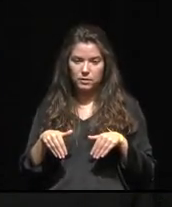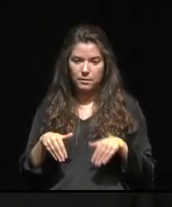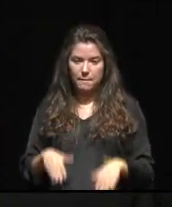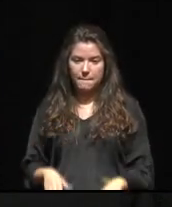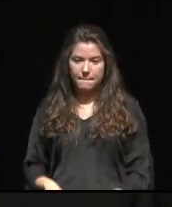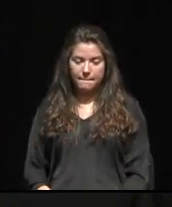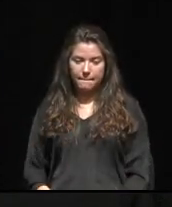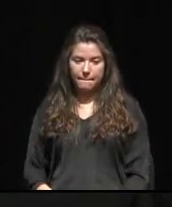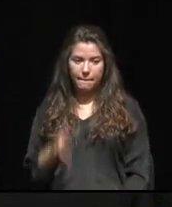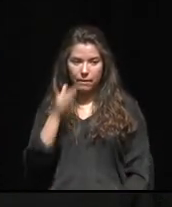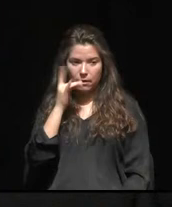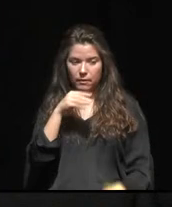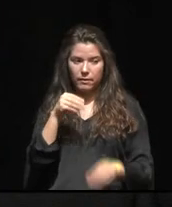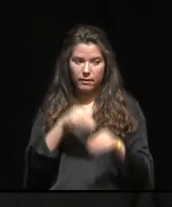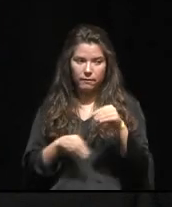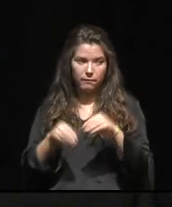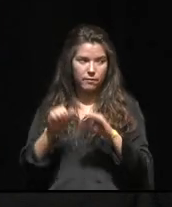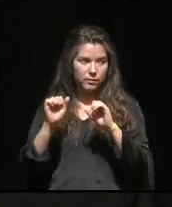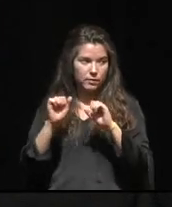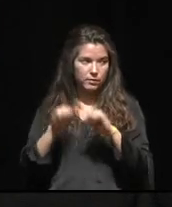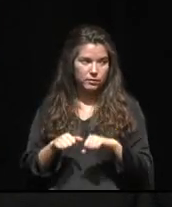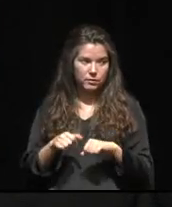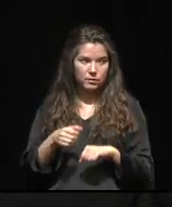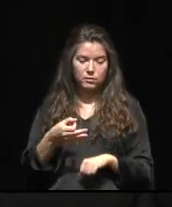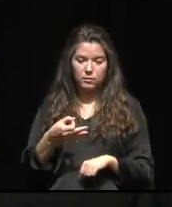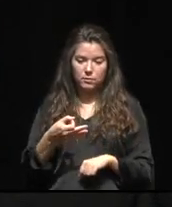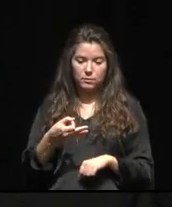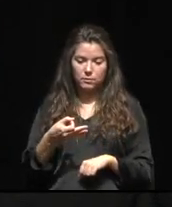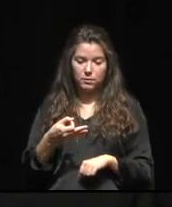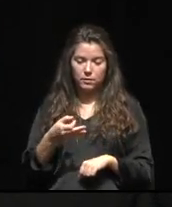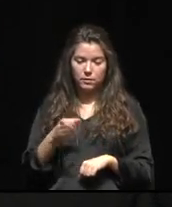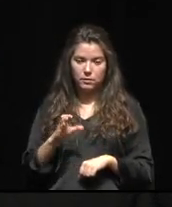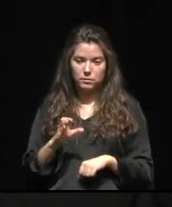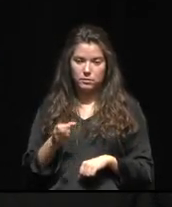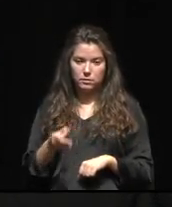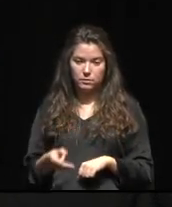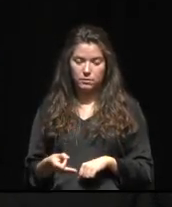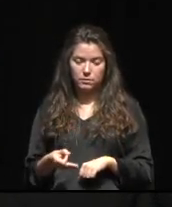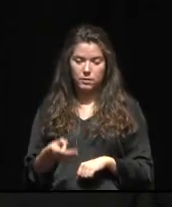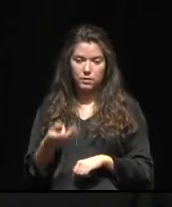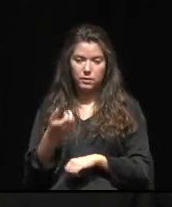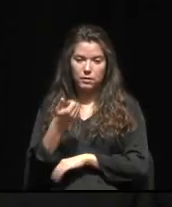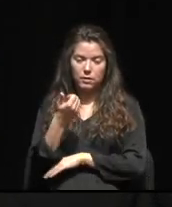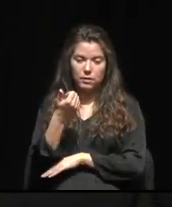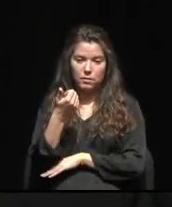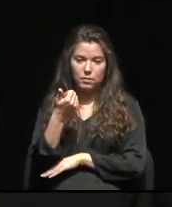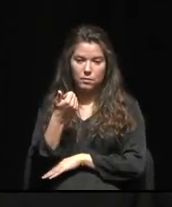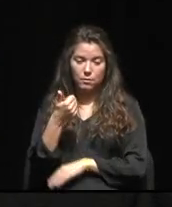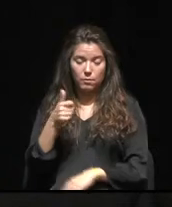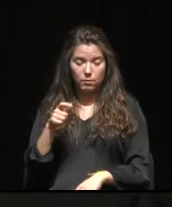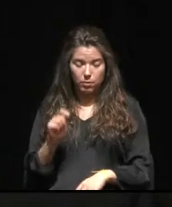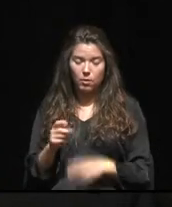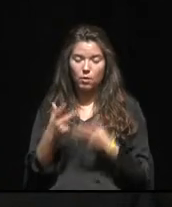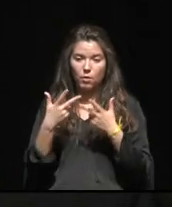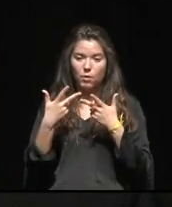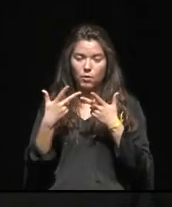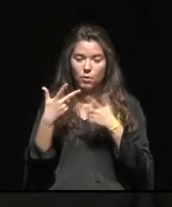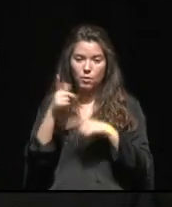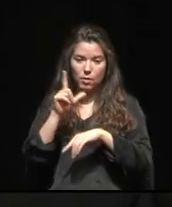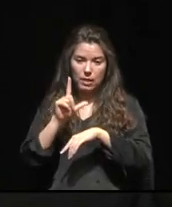tem quem vota a favor bloco livre pev PCP deputados não inscritos